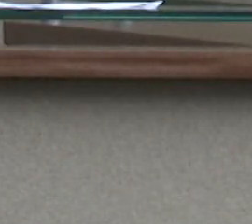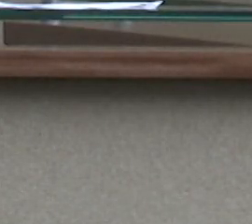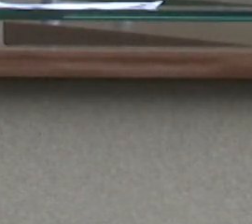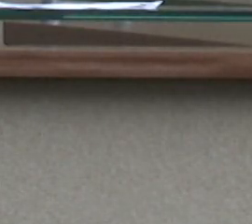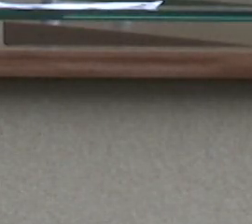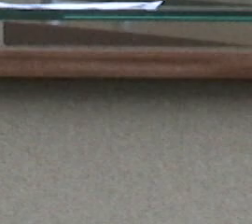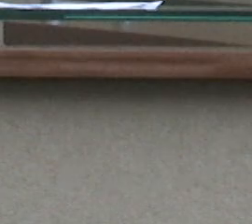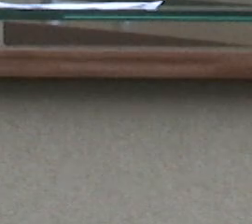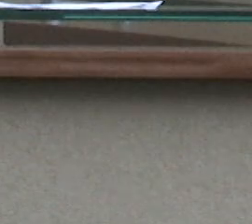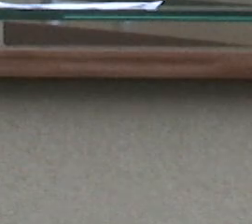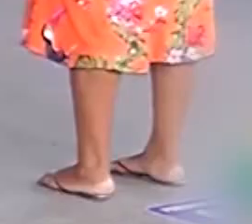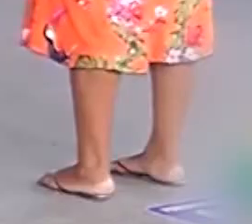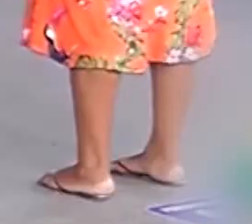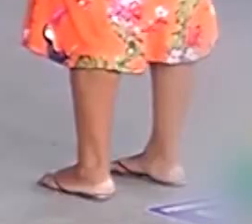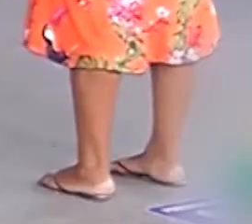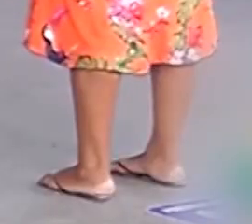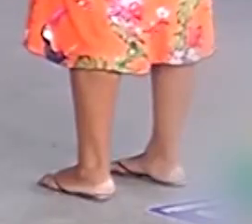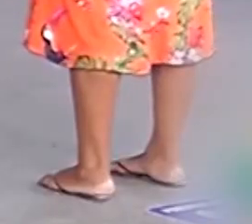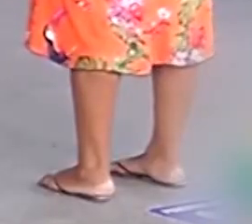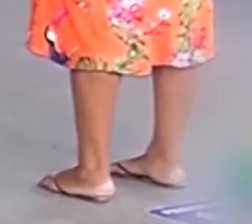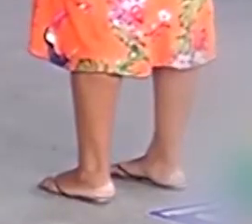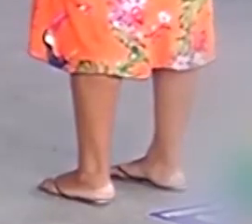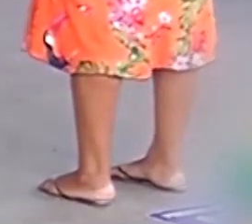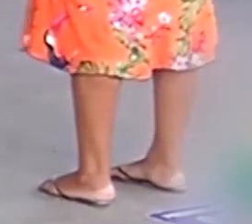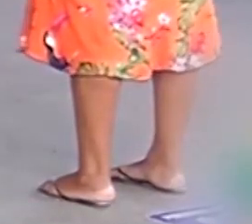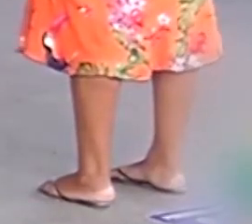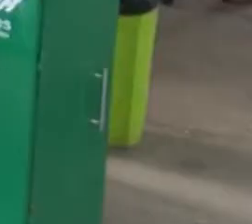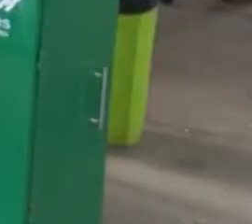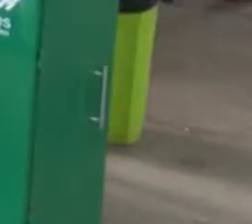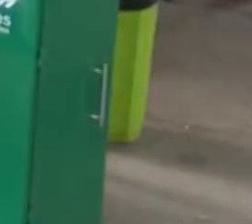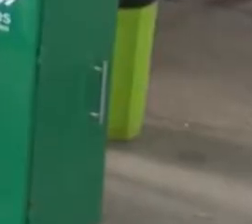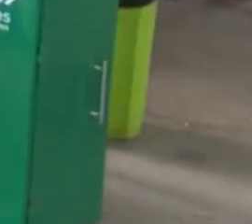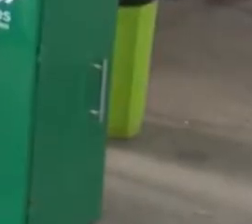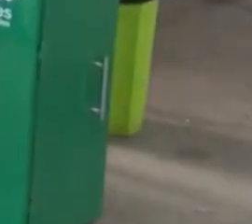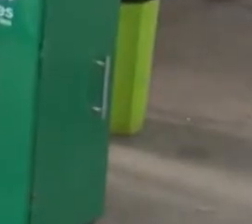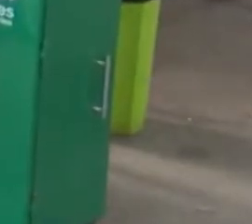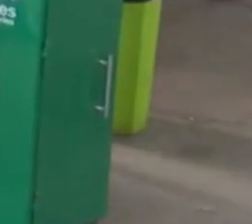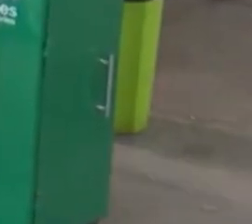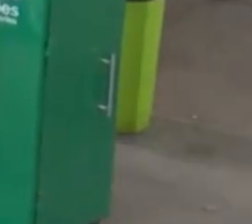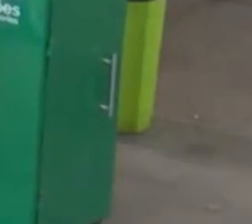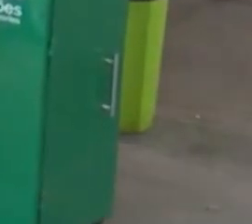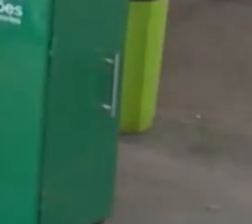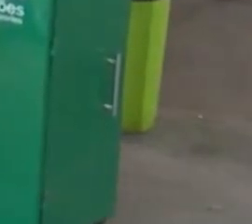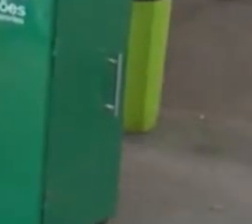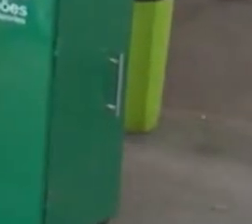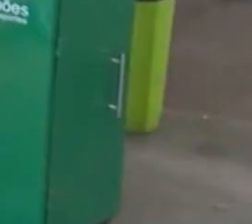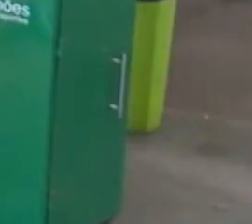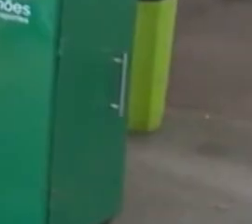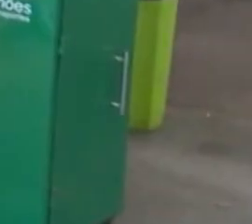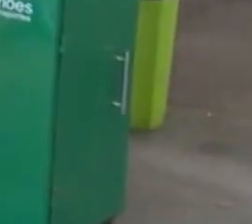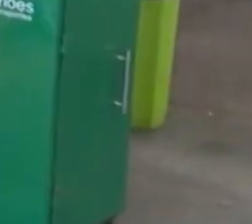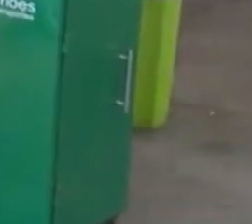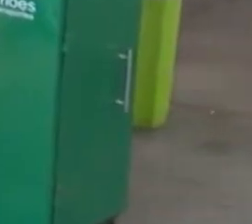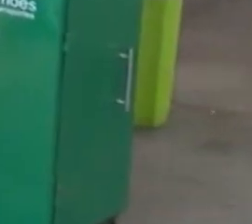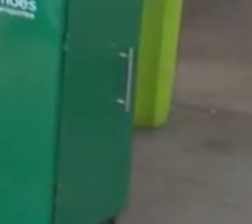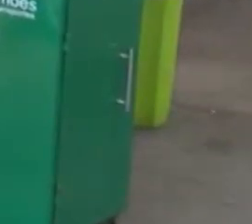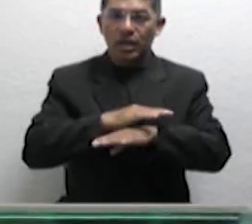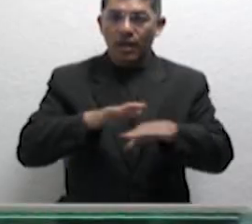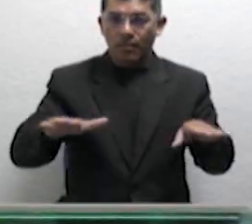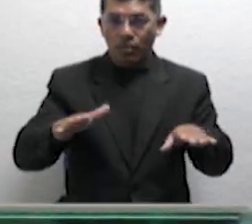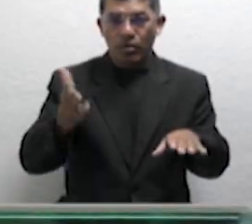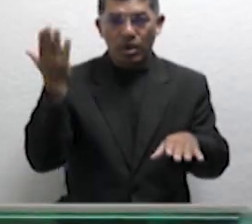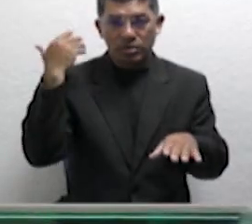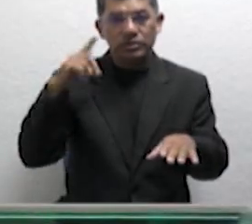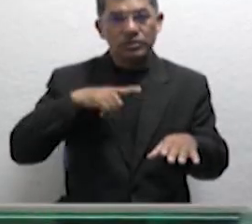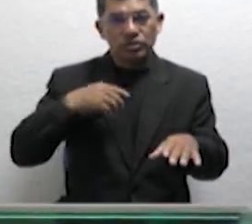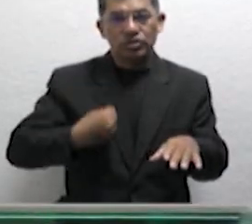esses universitários são de famílias com baixa renda e os custos do transporte intermunicipal pesam em seus orçamentos. E